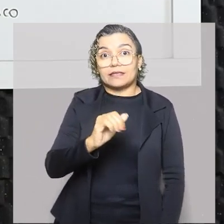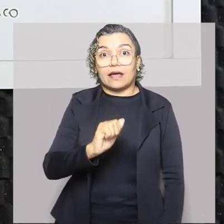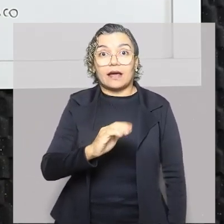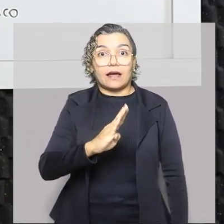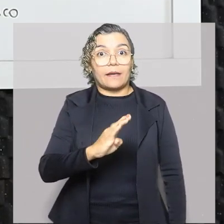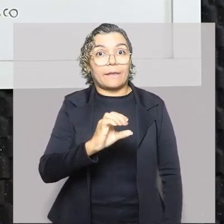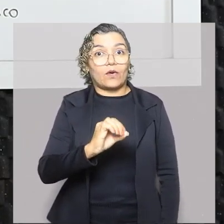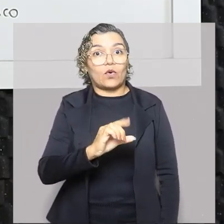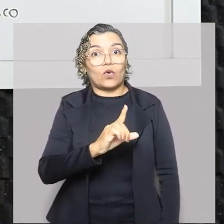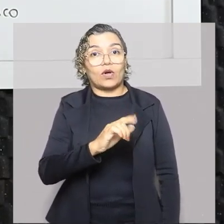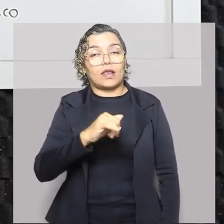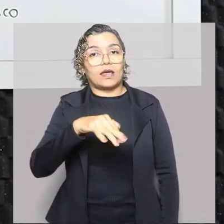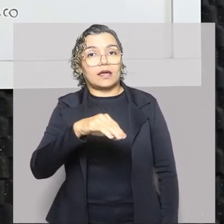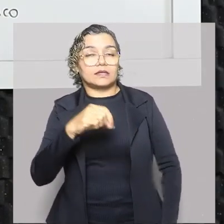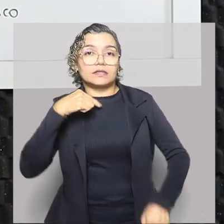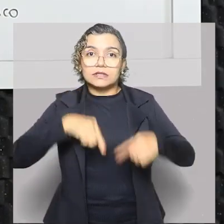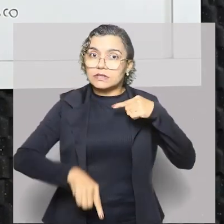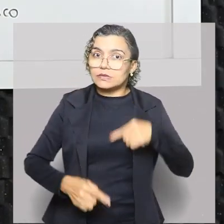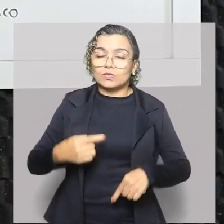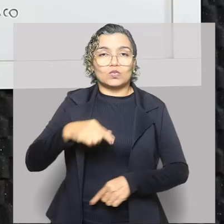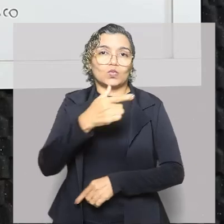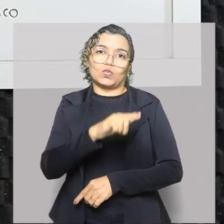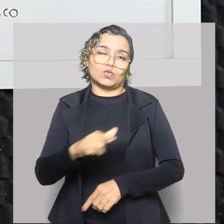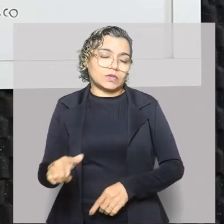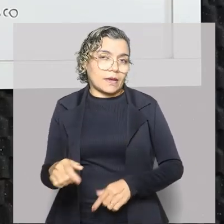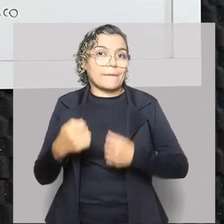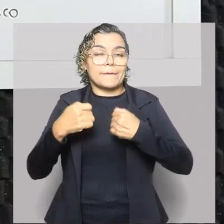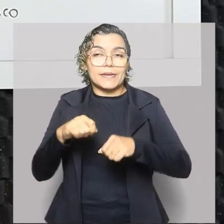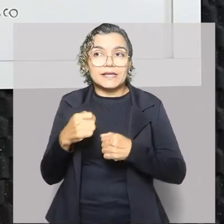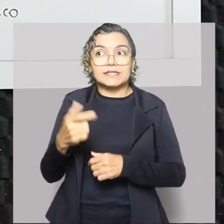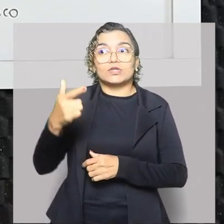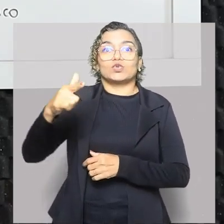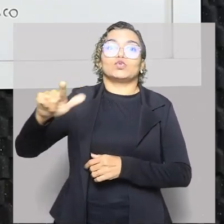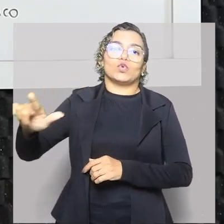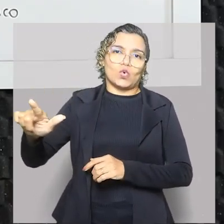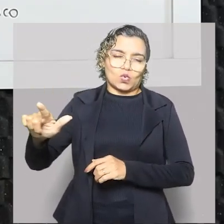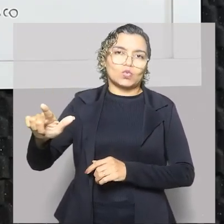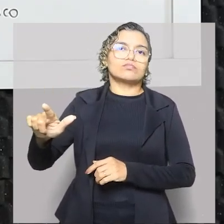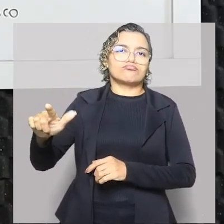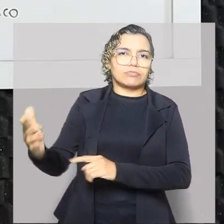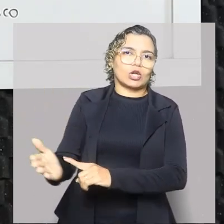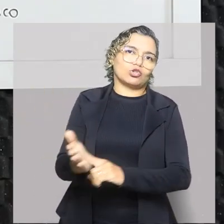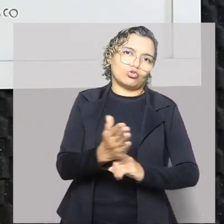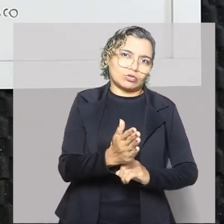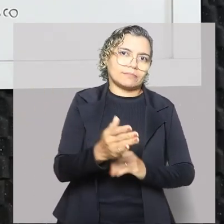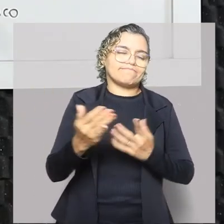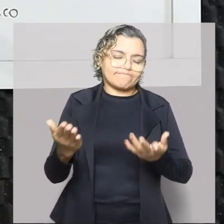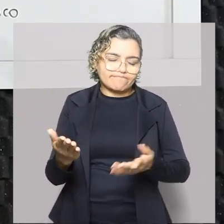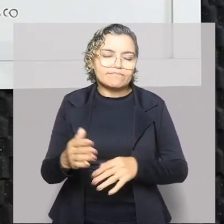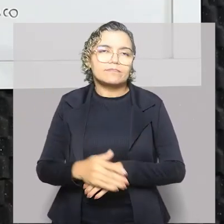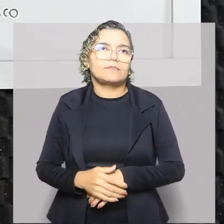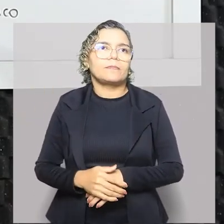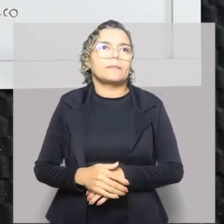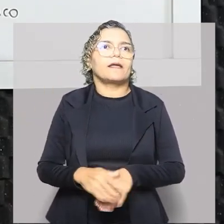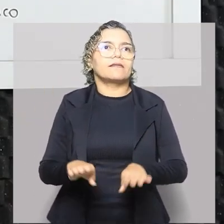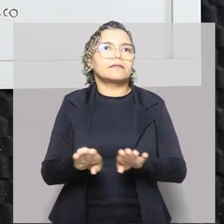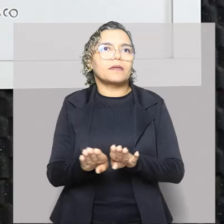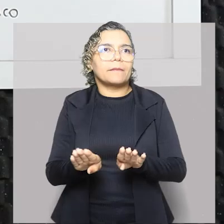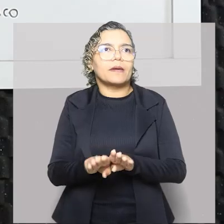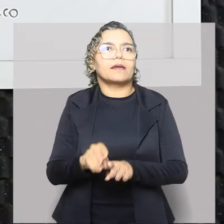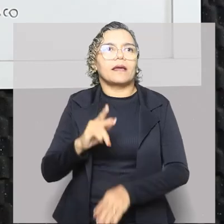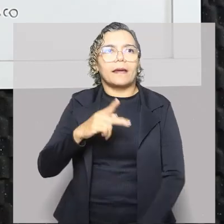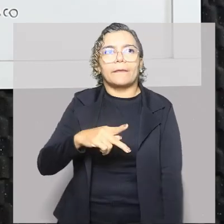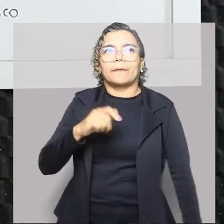reproduzir sozinhos. Eles precisam da ajuda de um indivíduo que tenha uma célula. Eles são parasitas intracelulares